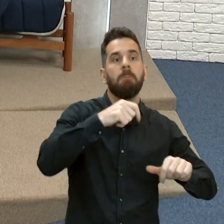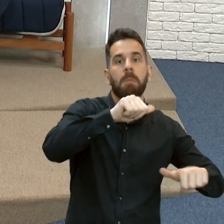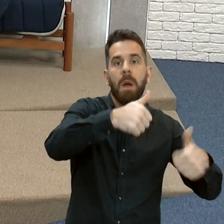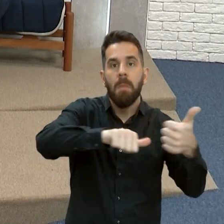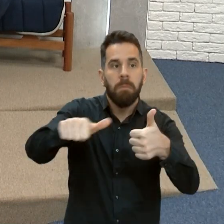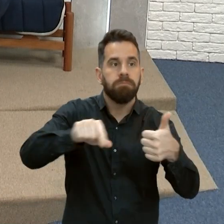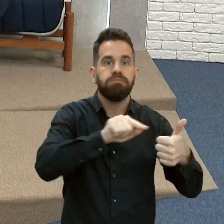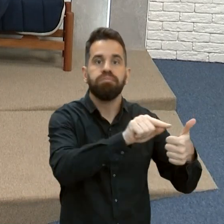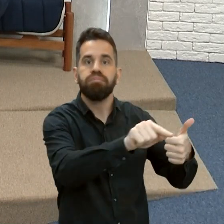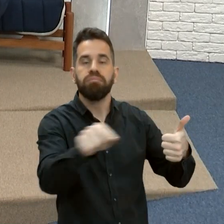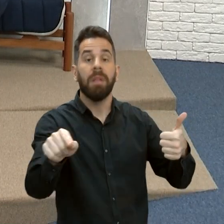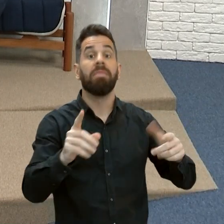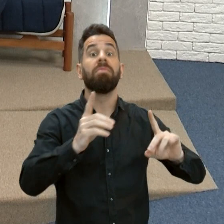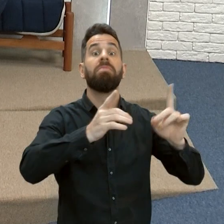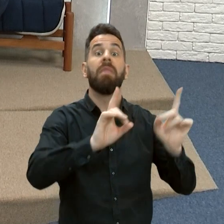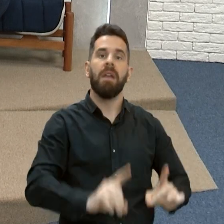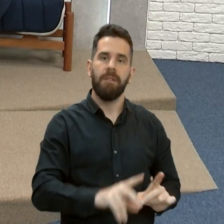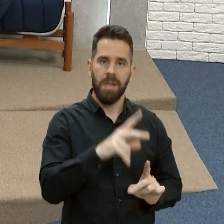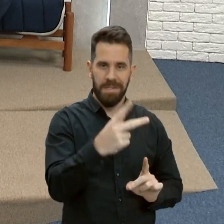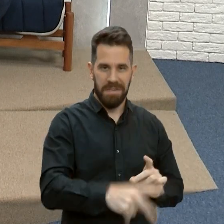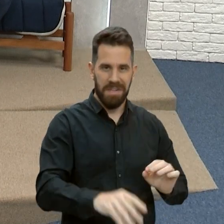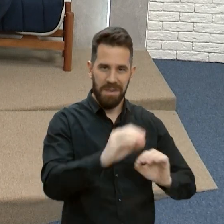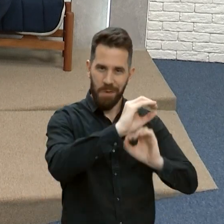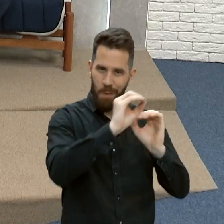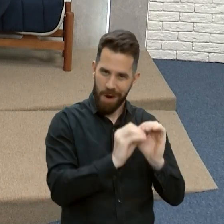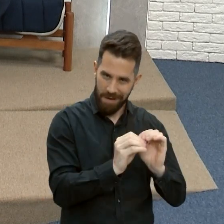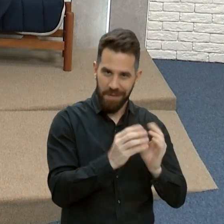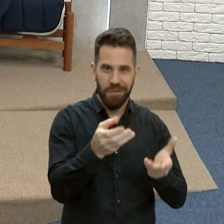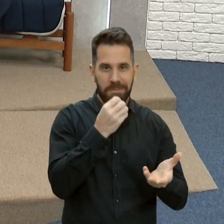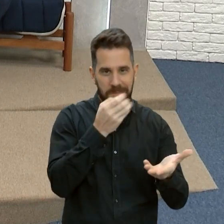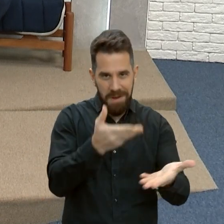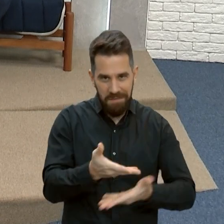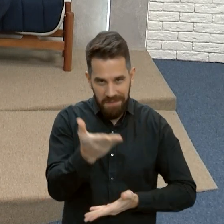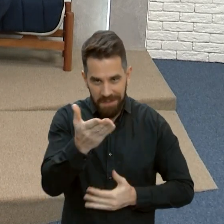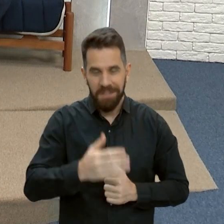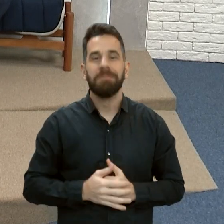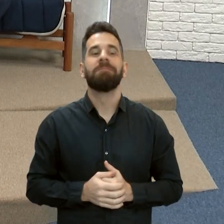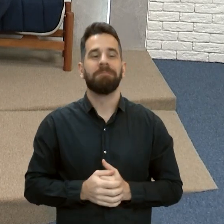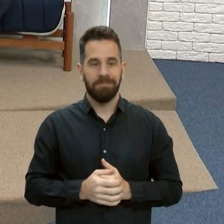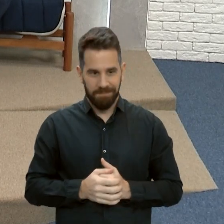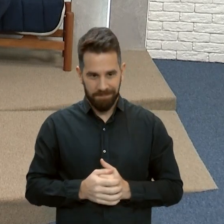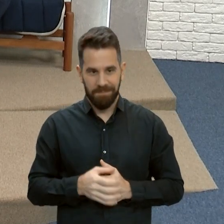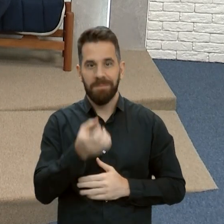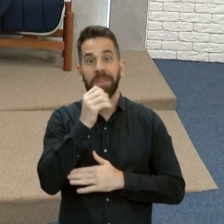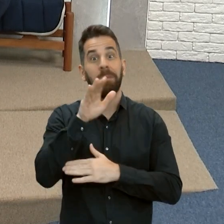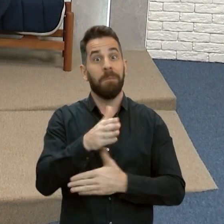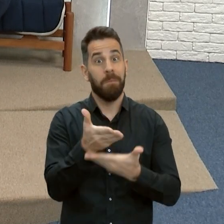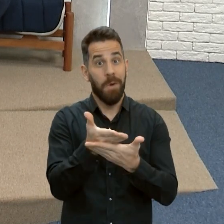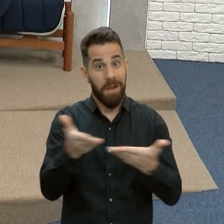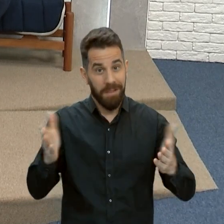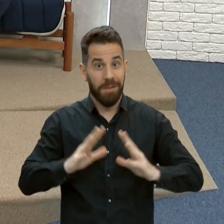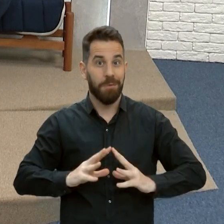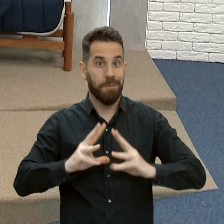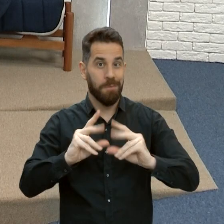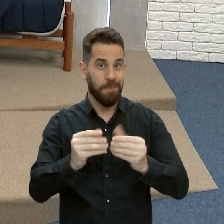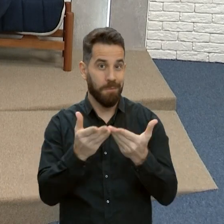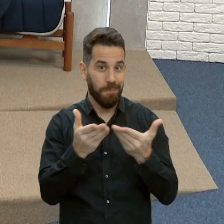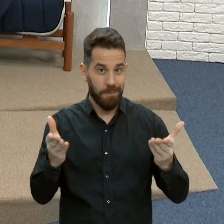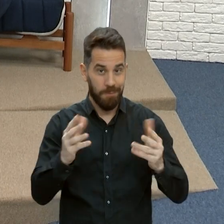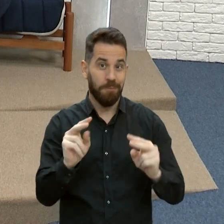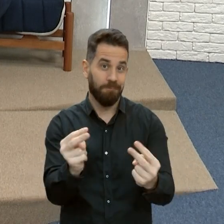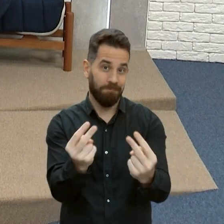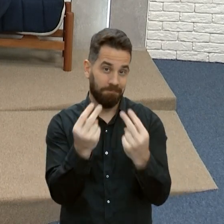de Deficiência da UFG. Seja muito bem-vinda também, Michele. Boa tarde, Carlos. Boa tarde, Ana Cláudia. Boa tarde a todas e